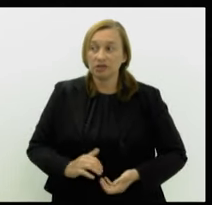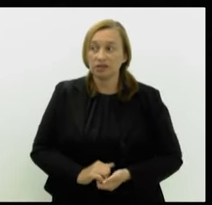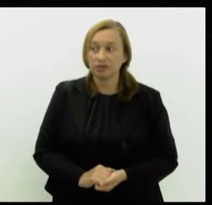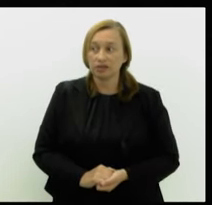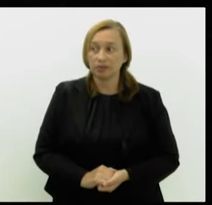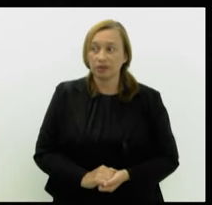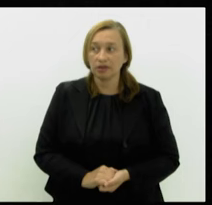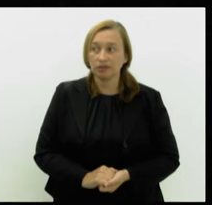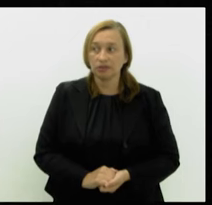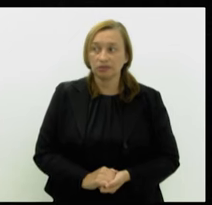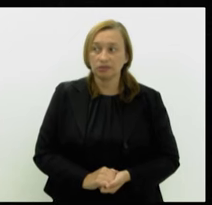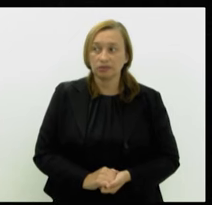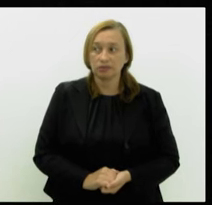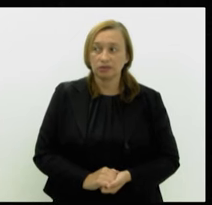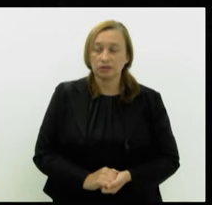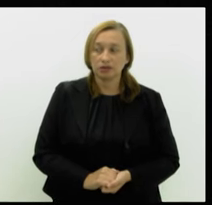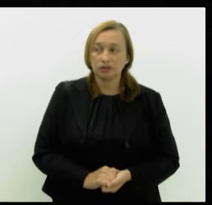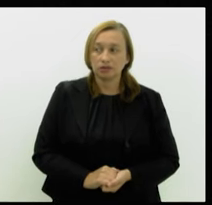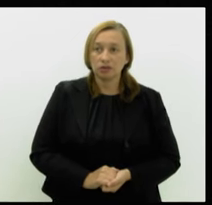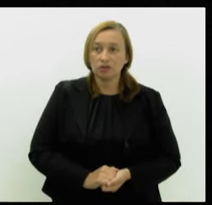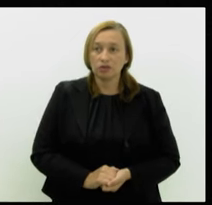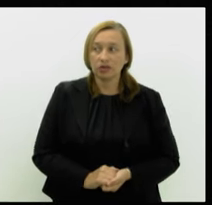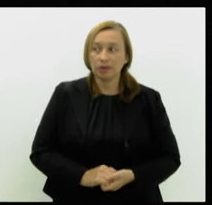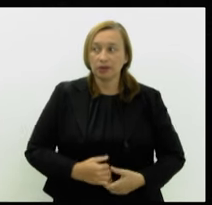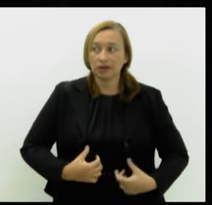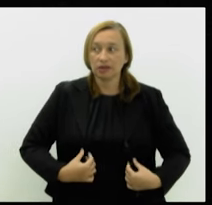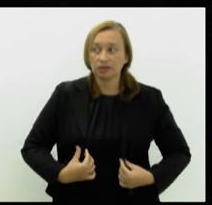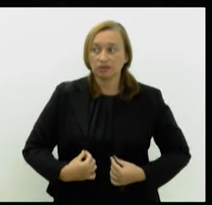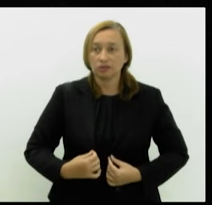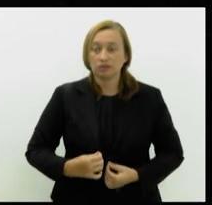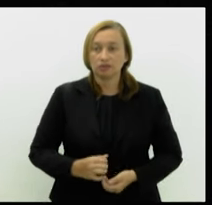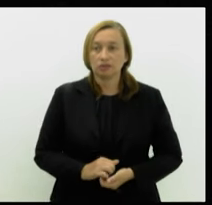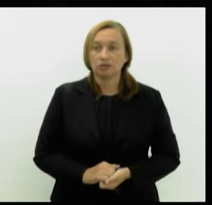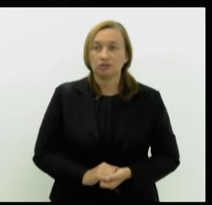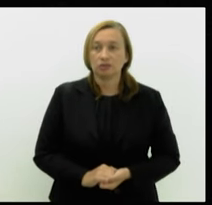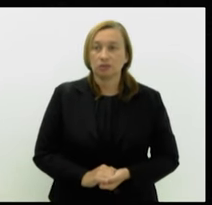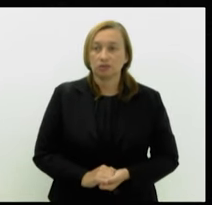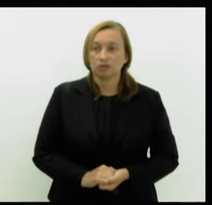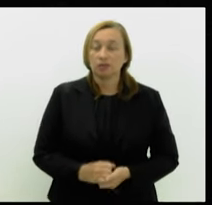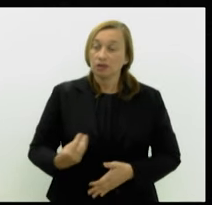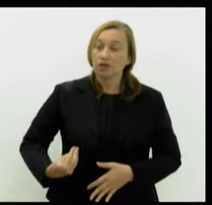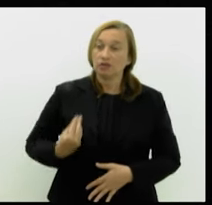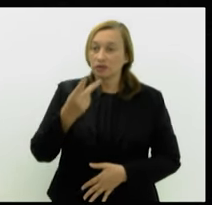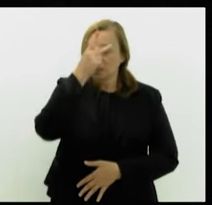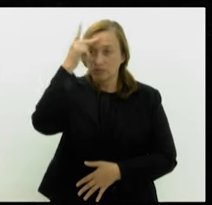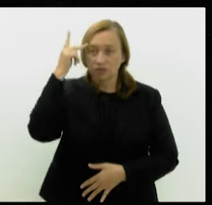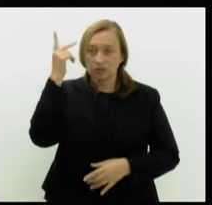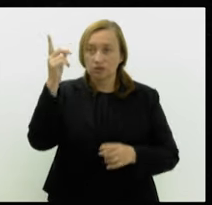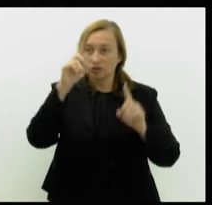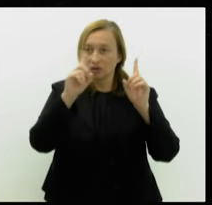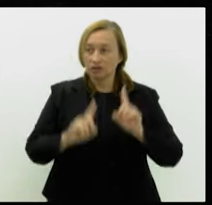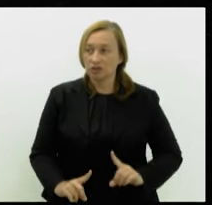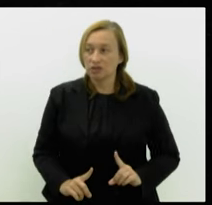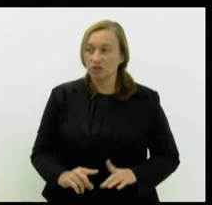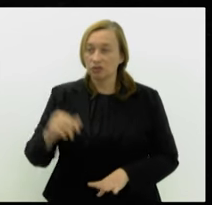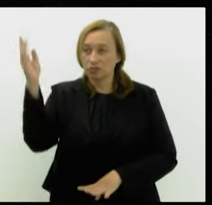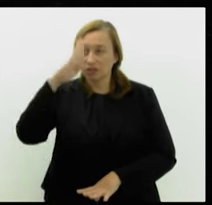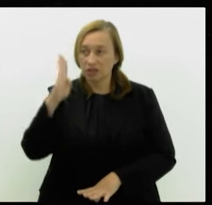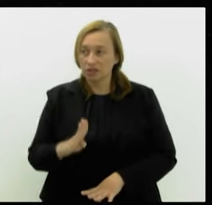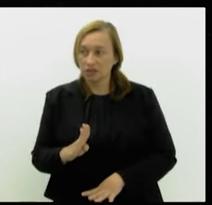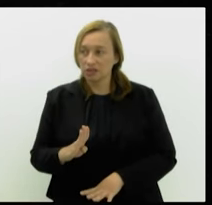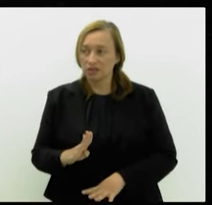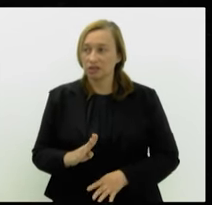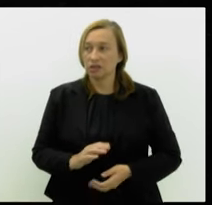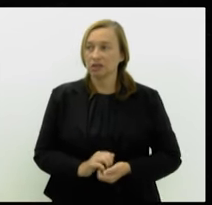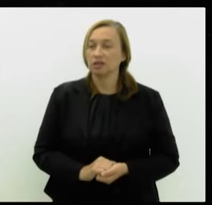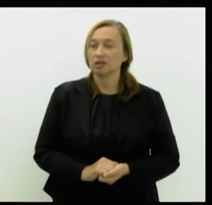rol das pessoas com deficiência a pessoa surda. A vida da pessoa com deficiência no Brasil já não é fácil. Eu acredito que essa casa terá,